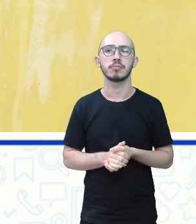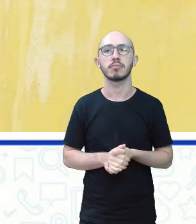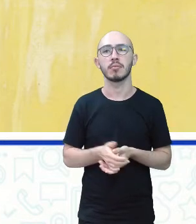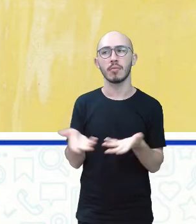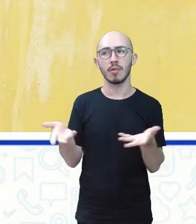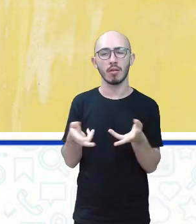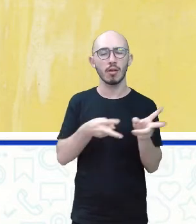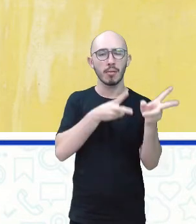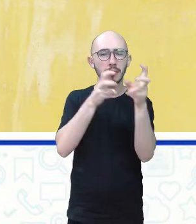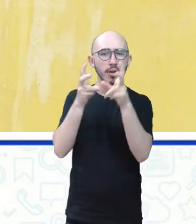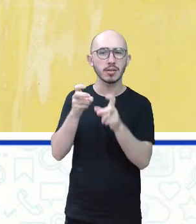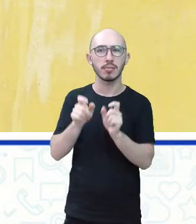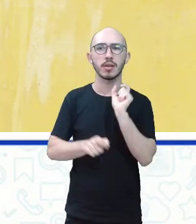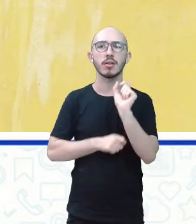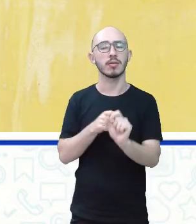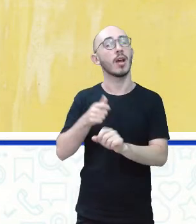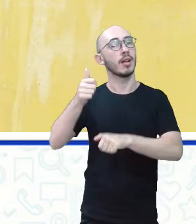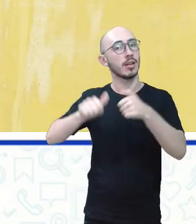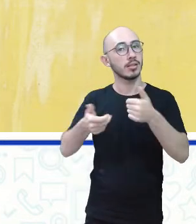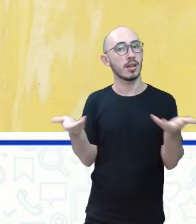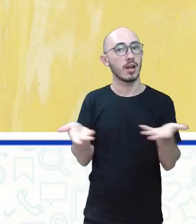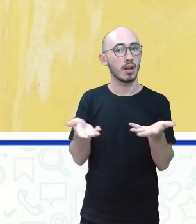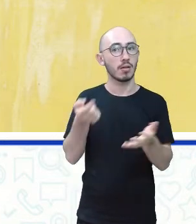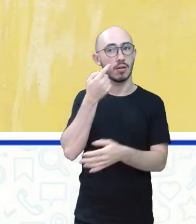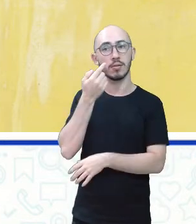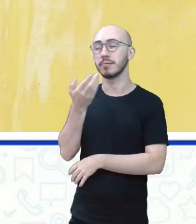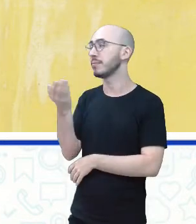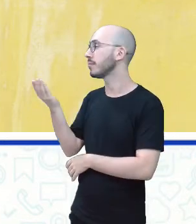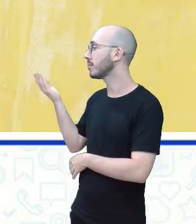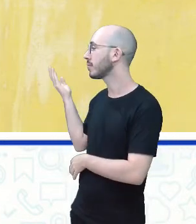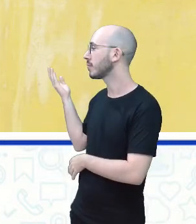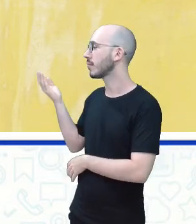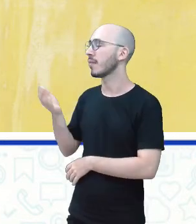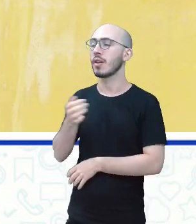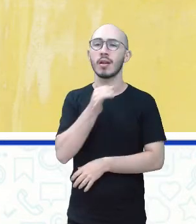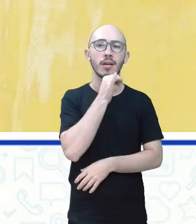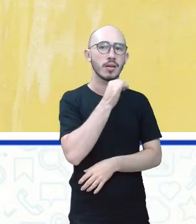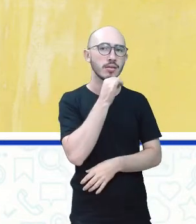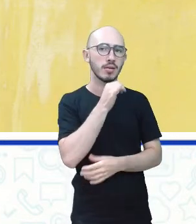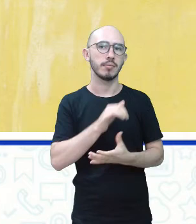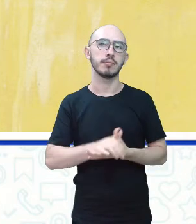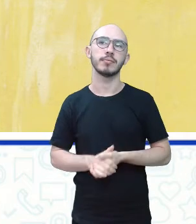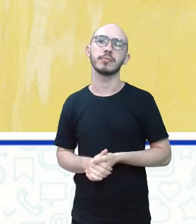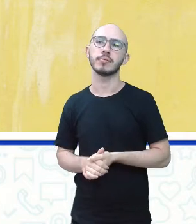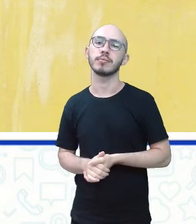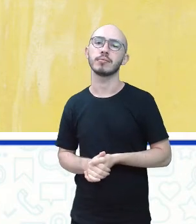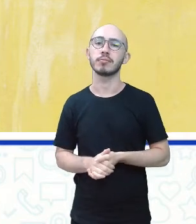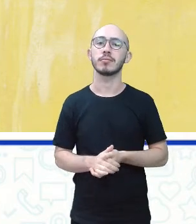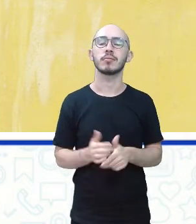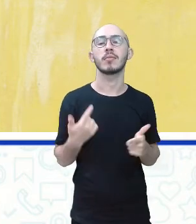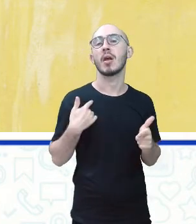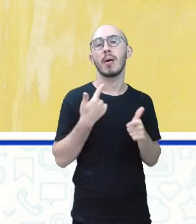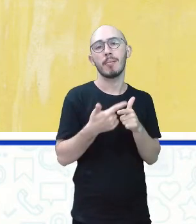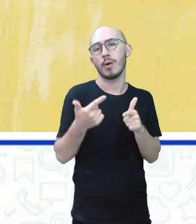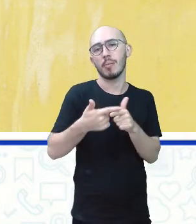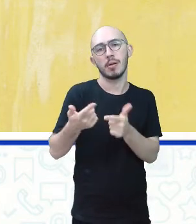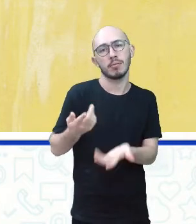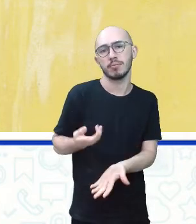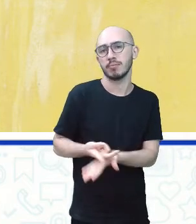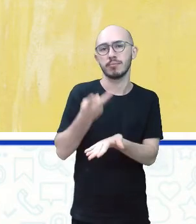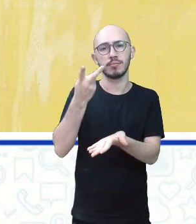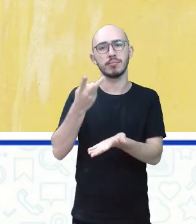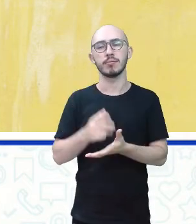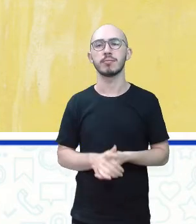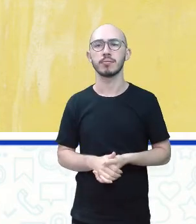vamos observar aí, não é? Analisar este exemplo que nós temos aí. Os problemas